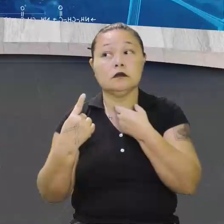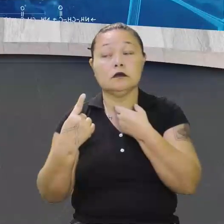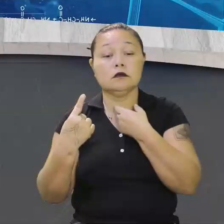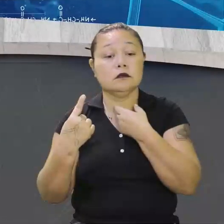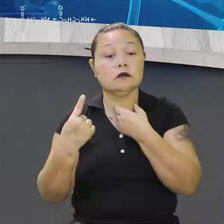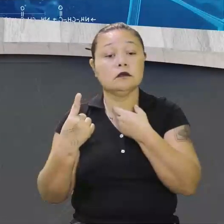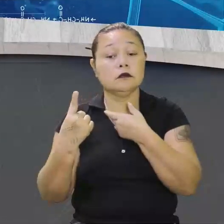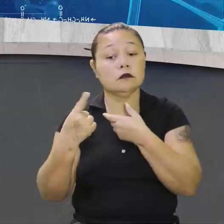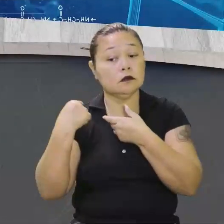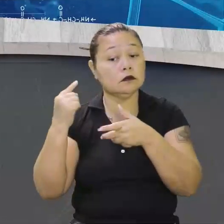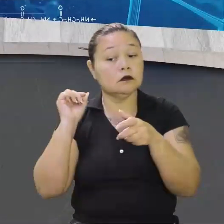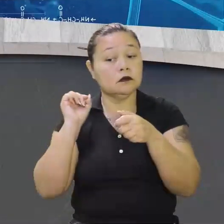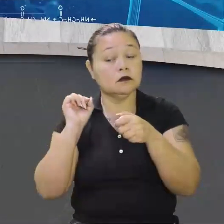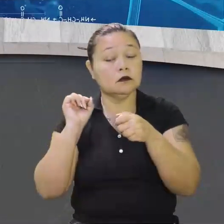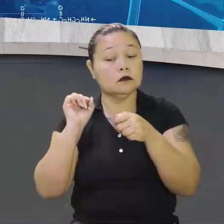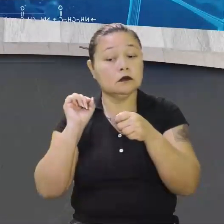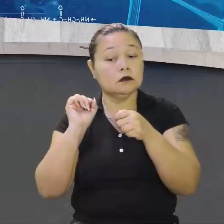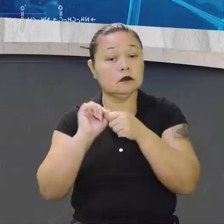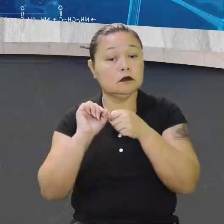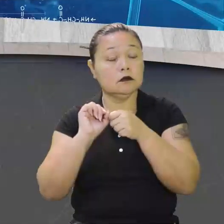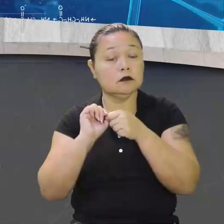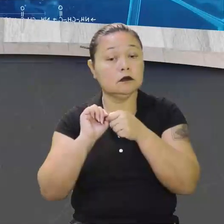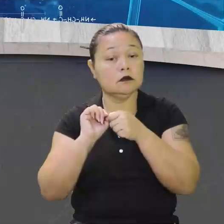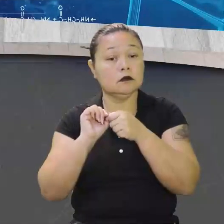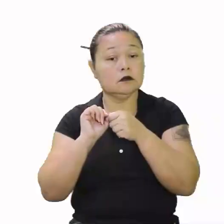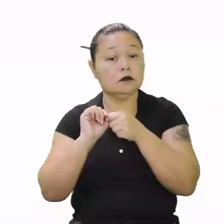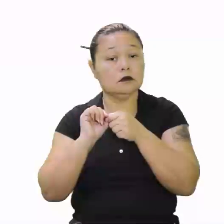estamos fazendo,